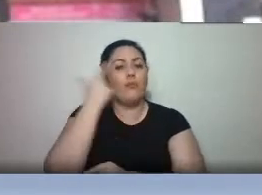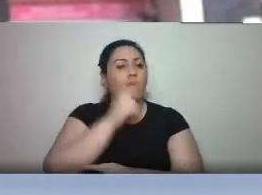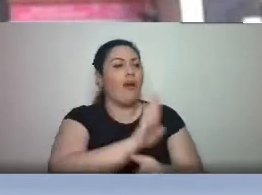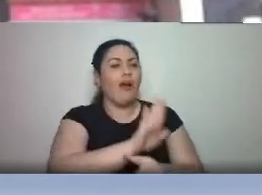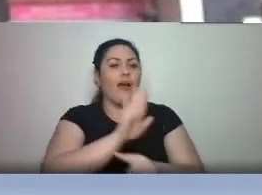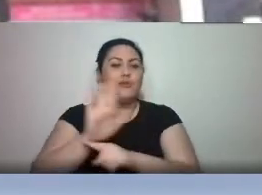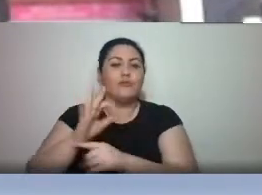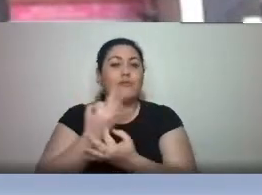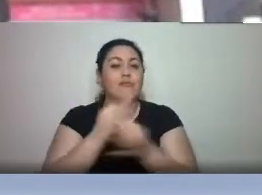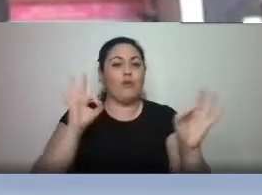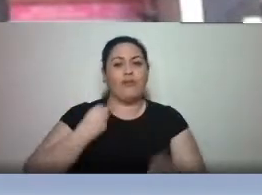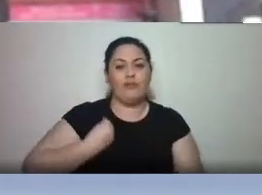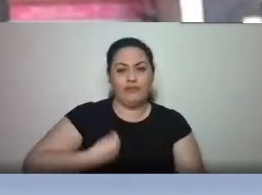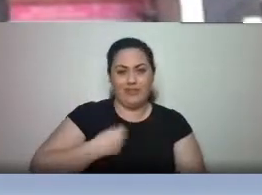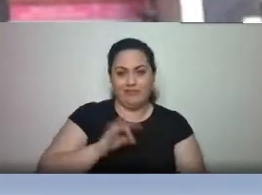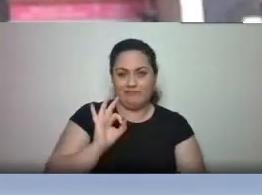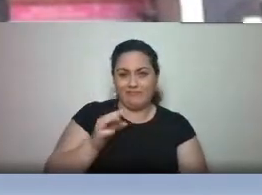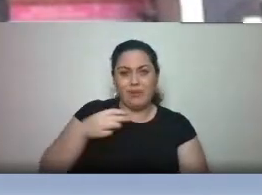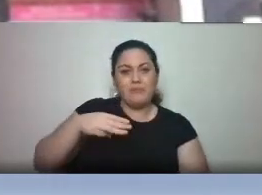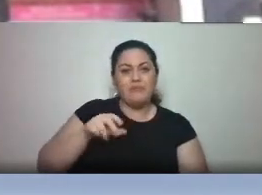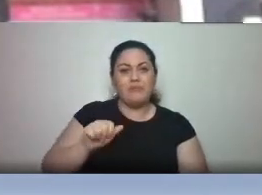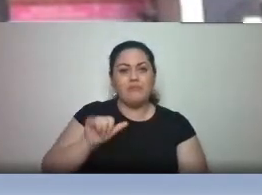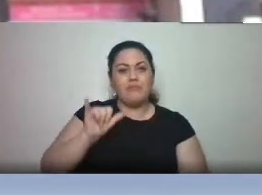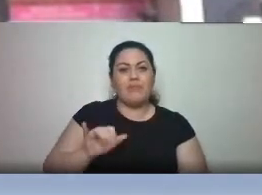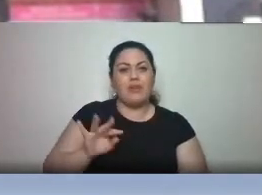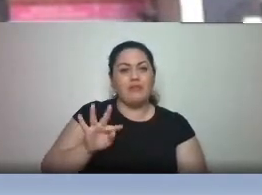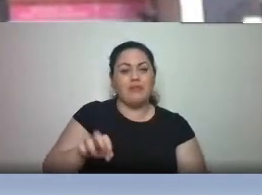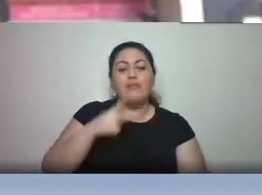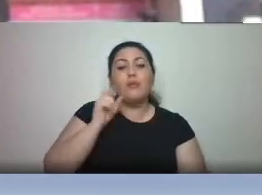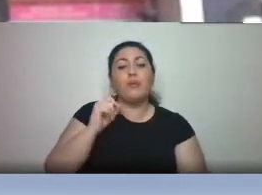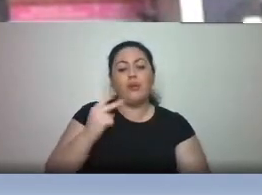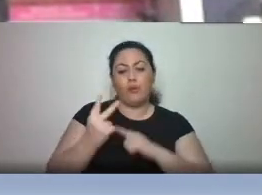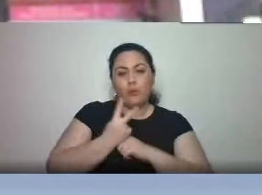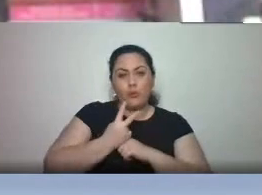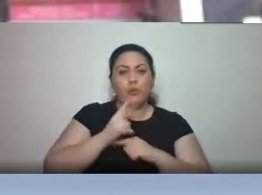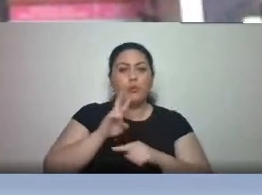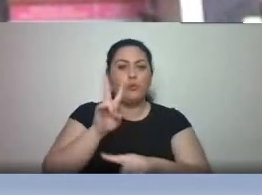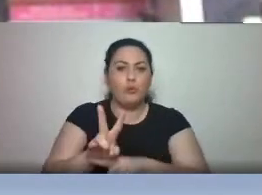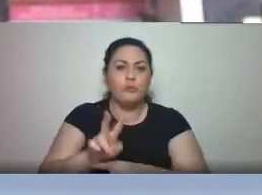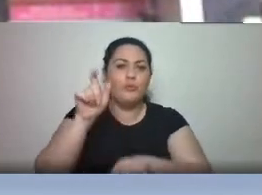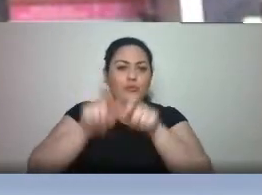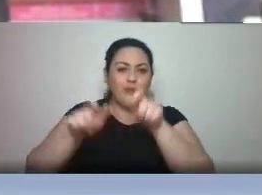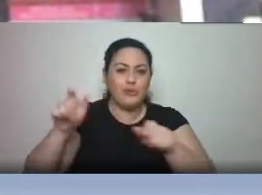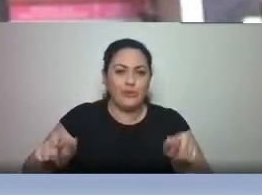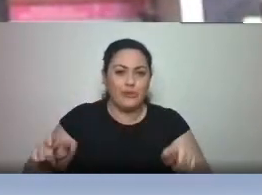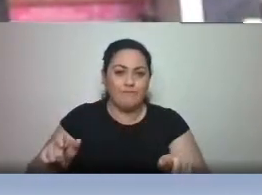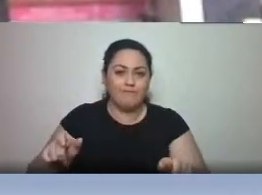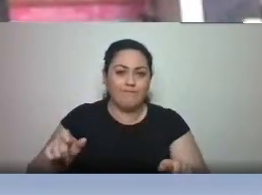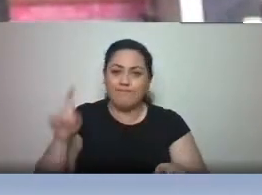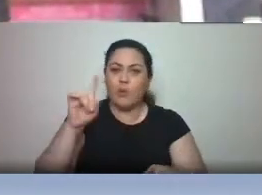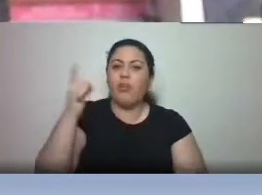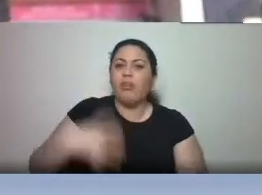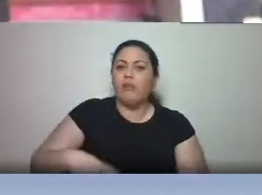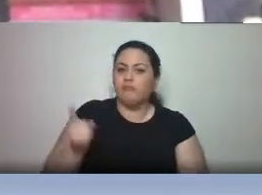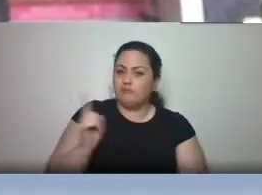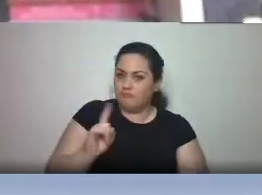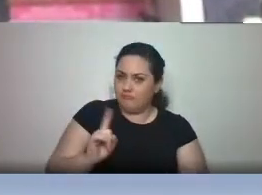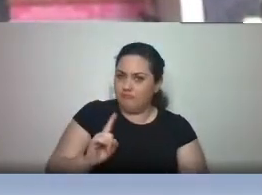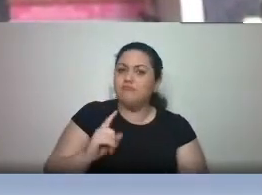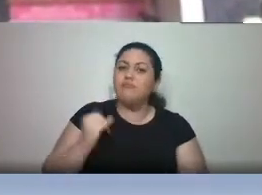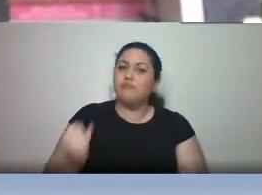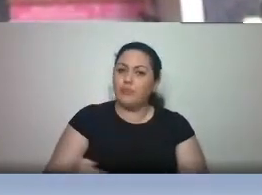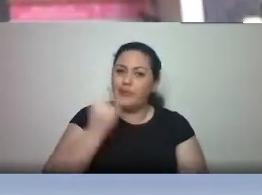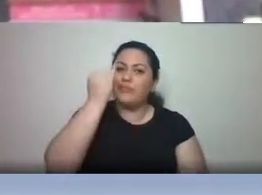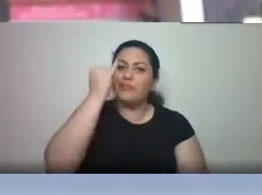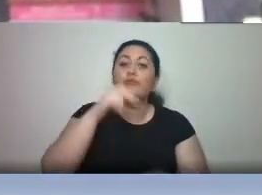vidas, né? A professora Maitê falou dos cuidados de si, do cuidado do outro. E isso não é pouca coisa. É para isso que todos